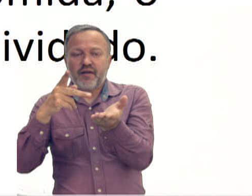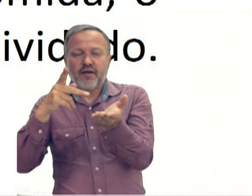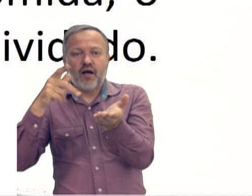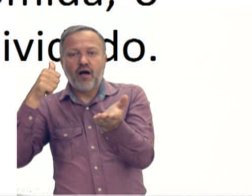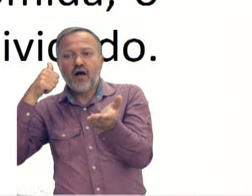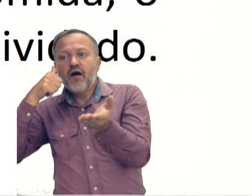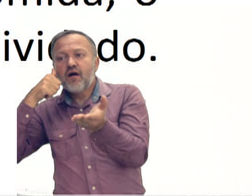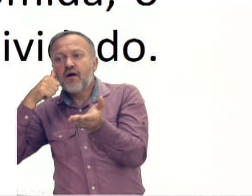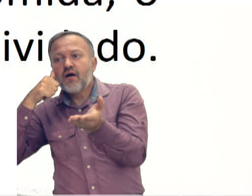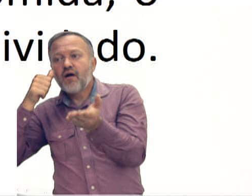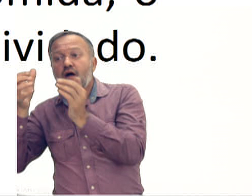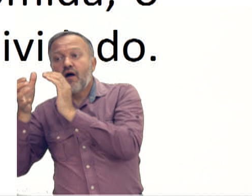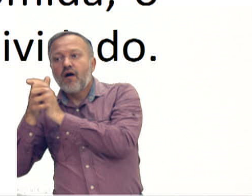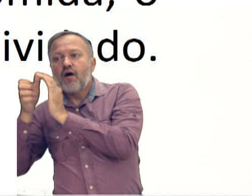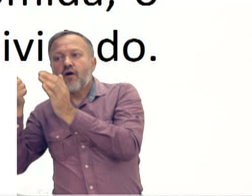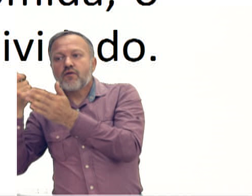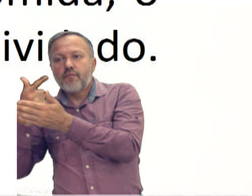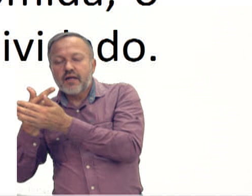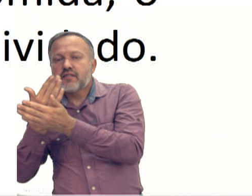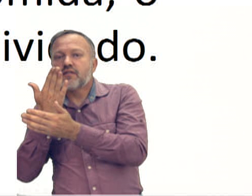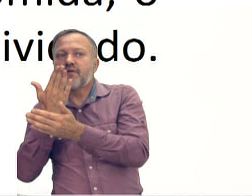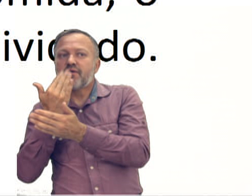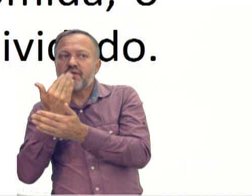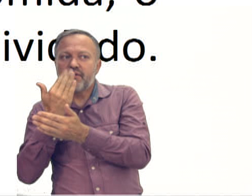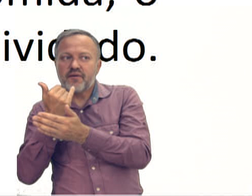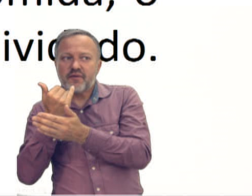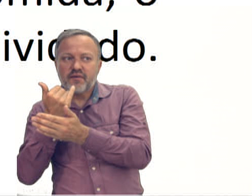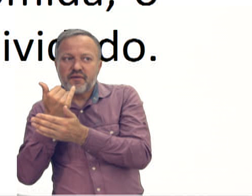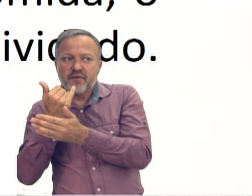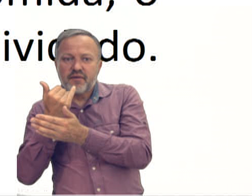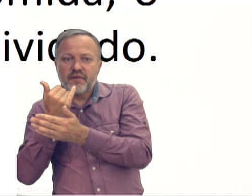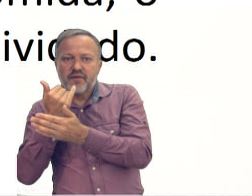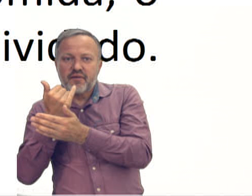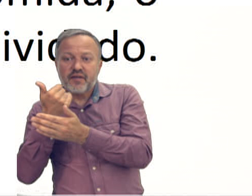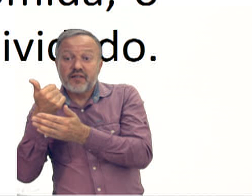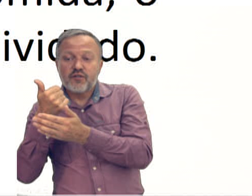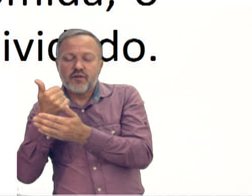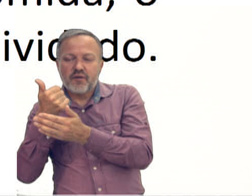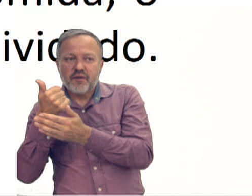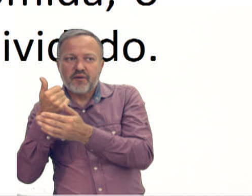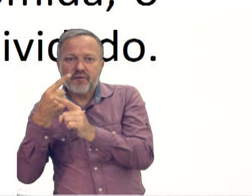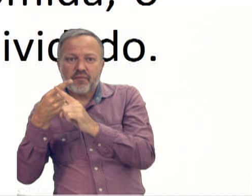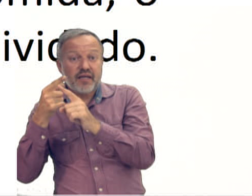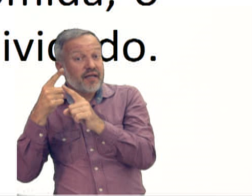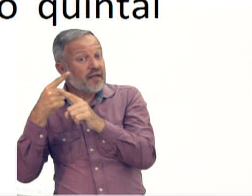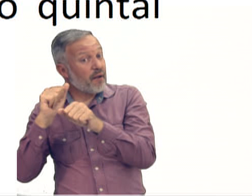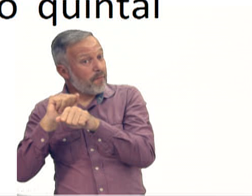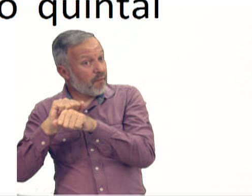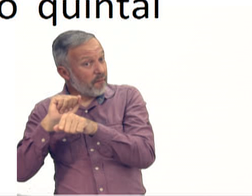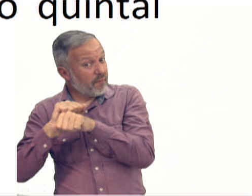esposa que comprasse comida, o que o deixou ainda mais endividado. Pobre homem.